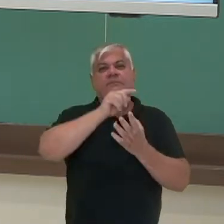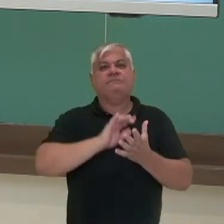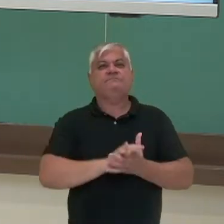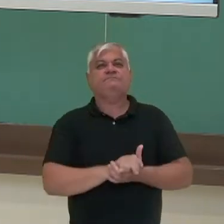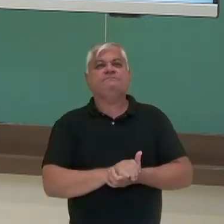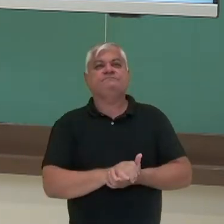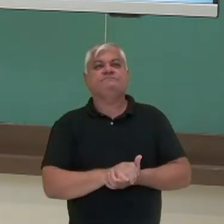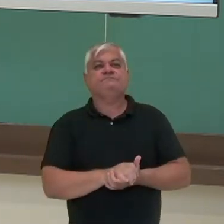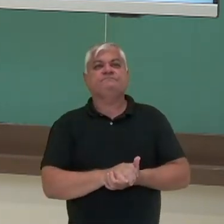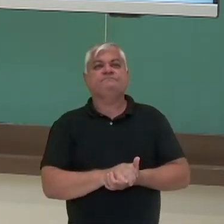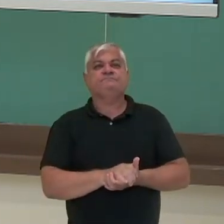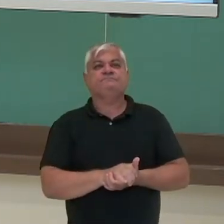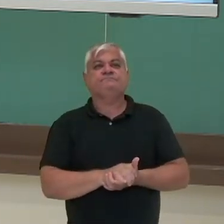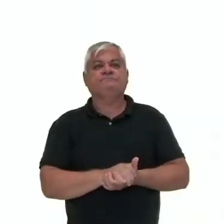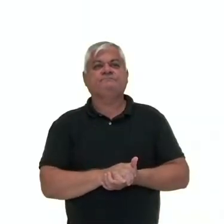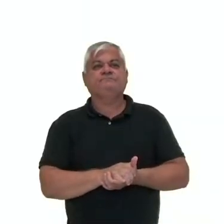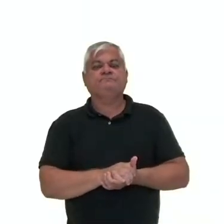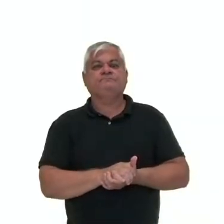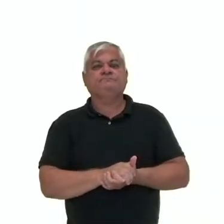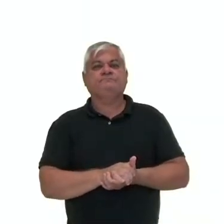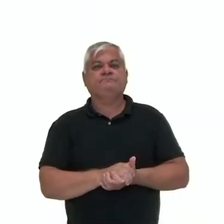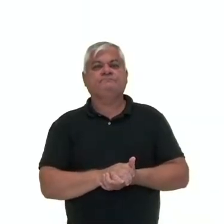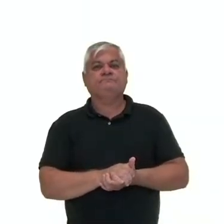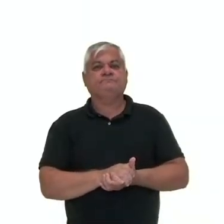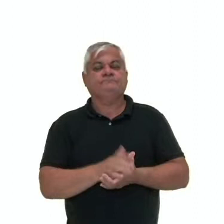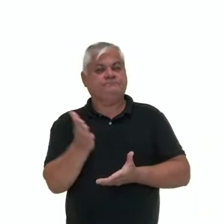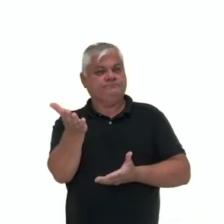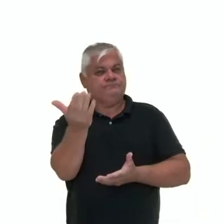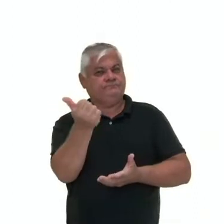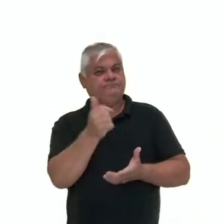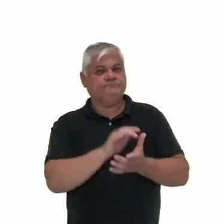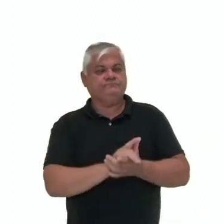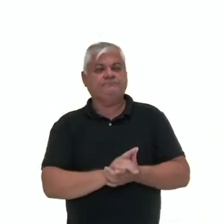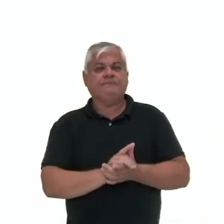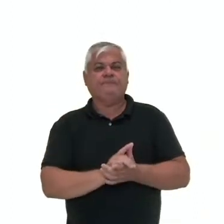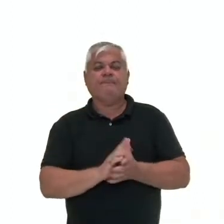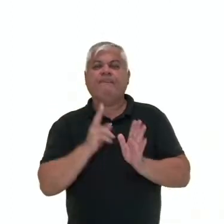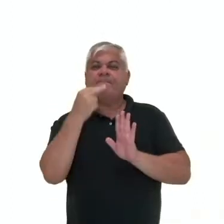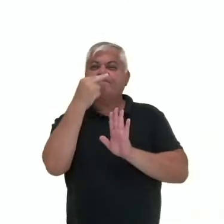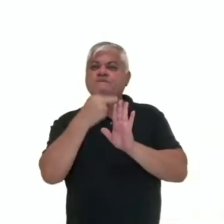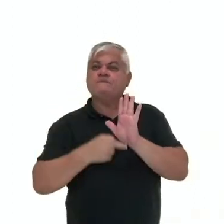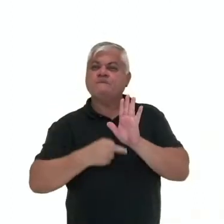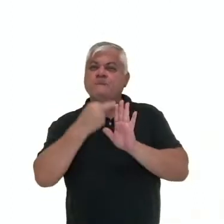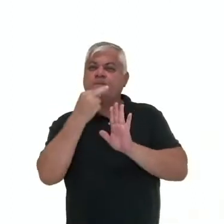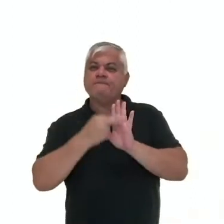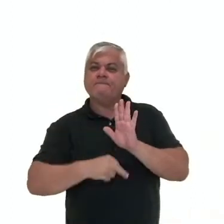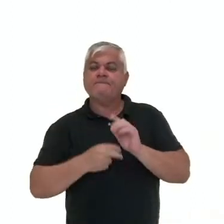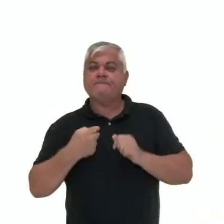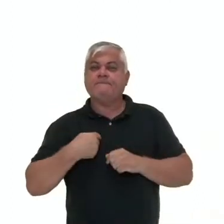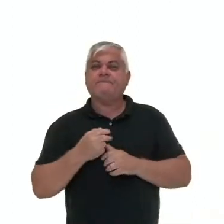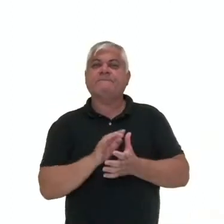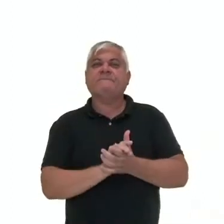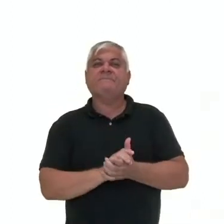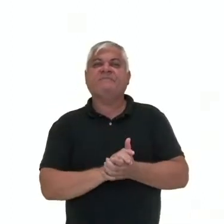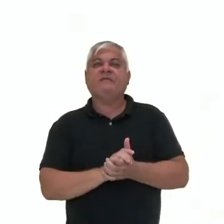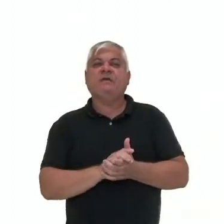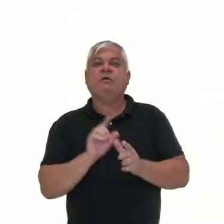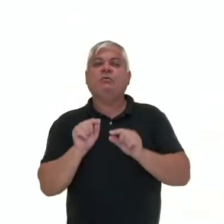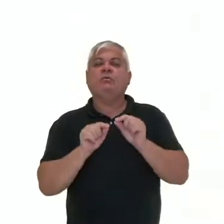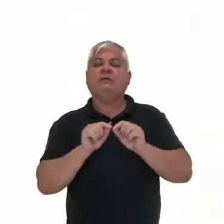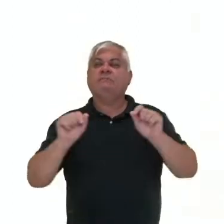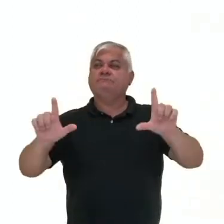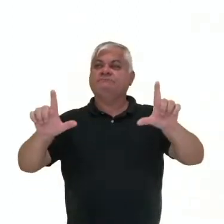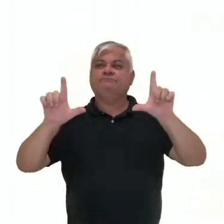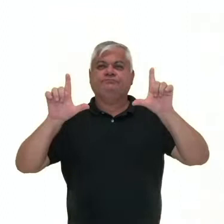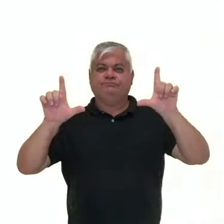bom? Olha lá, convido vocês então, né, a fazermos então juntos, eu e vocês, a leitura de um